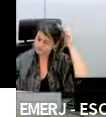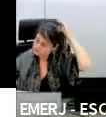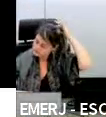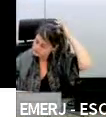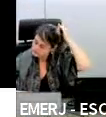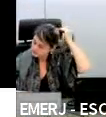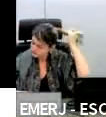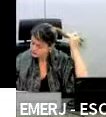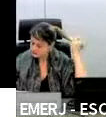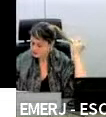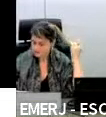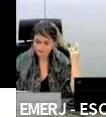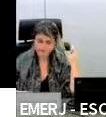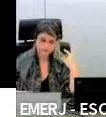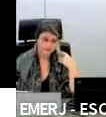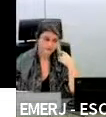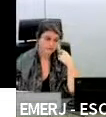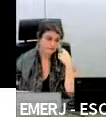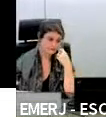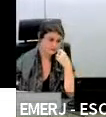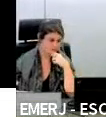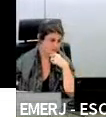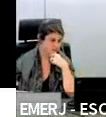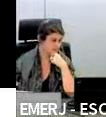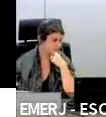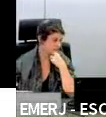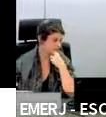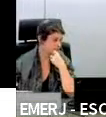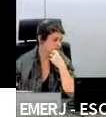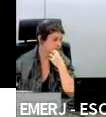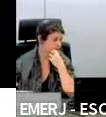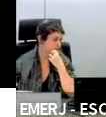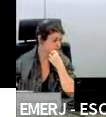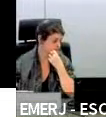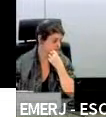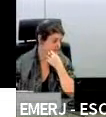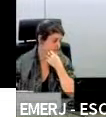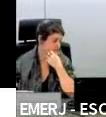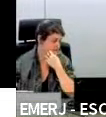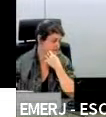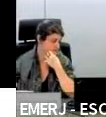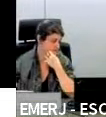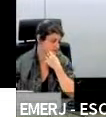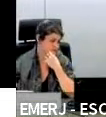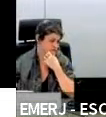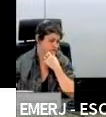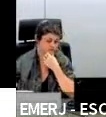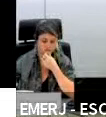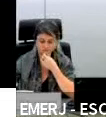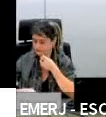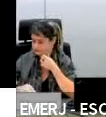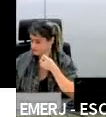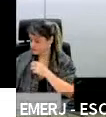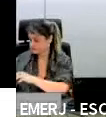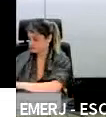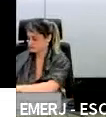repensar radical do direito. Acesso à justiça é direito humano e já é um direito humano